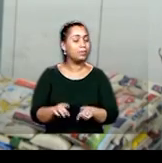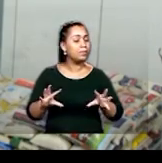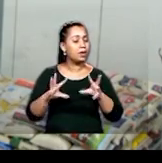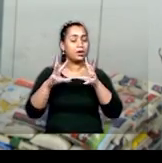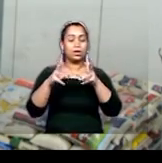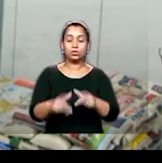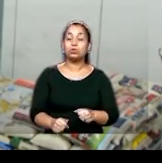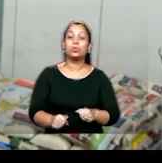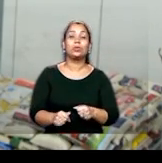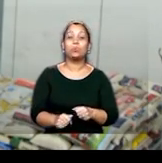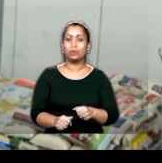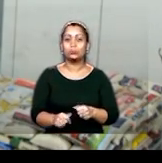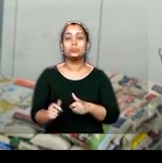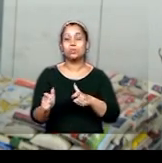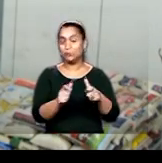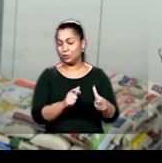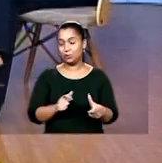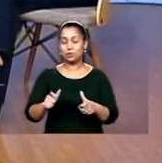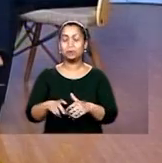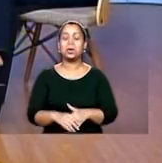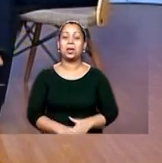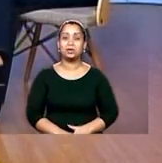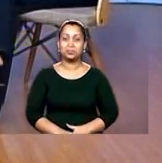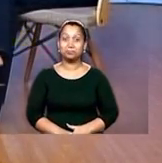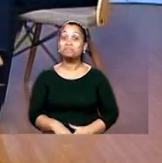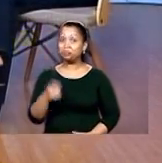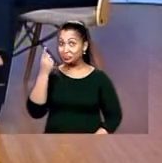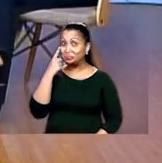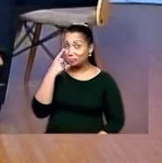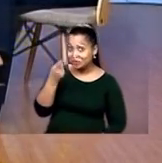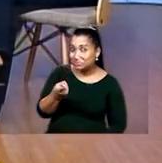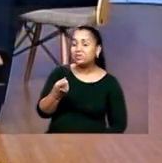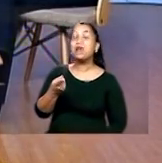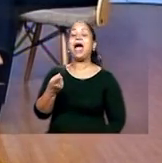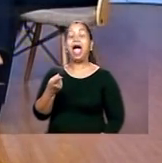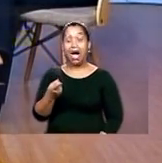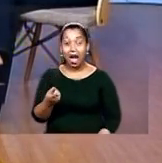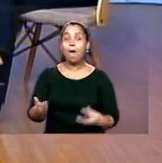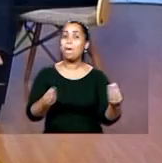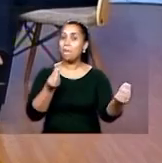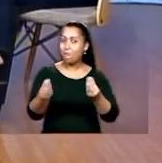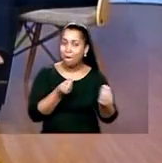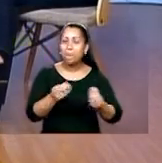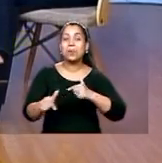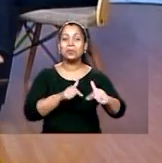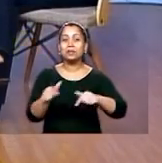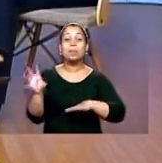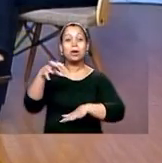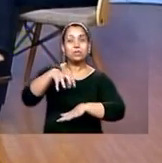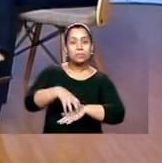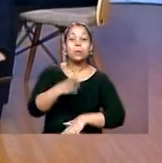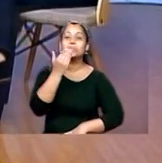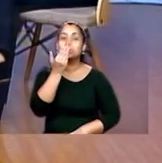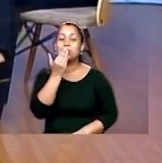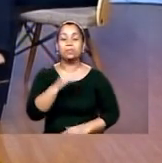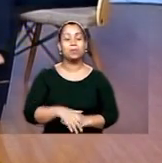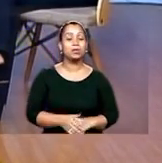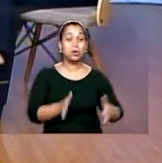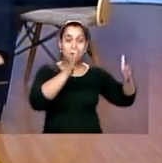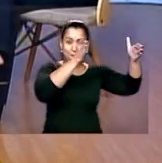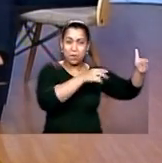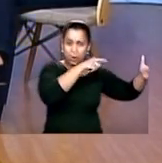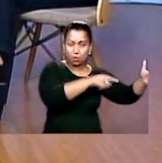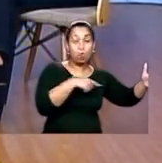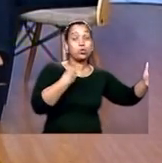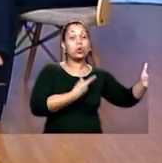as instituições. Você viu aí, então, como é que funciona o Banco de Alimentos do município? No primeiro bloco a gente estava